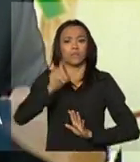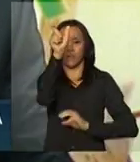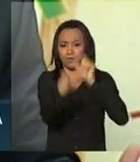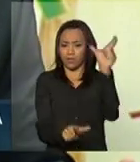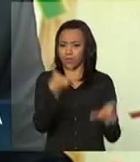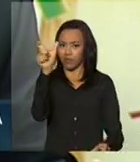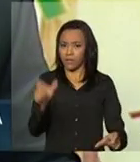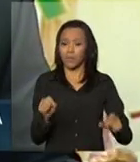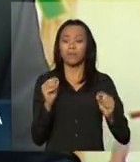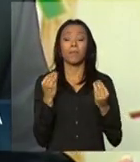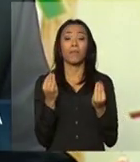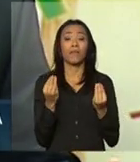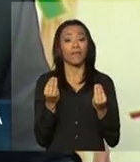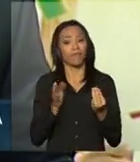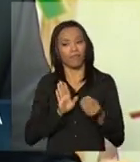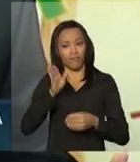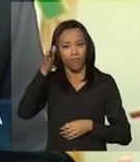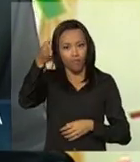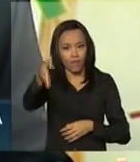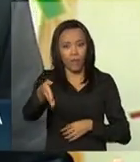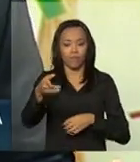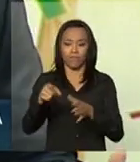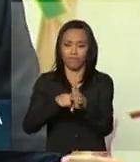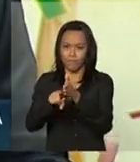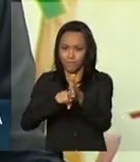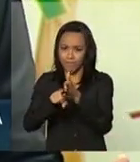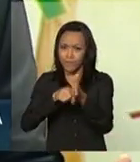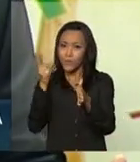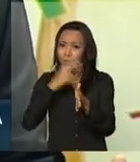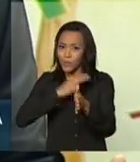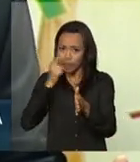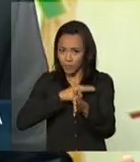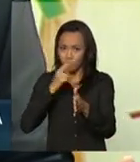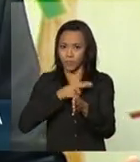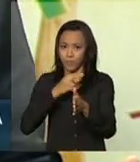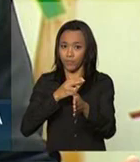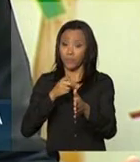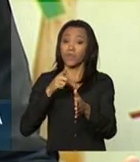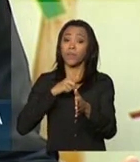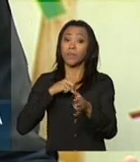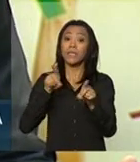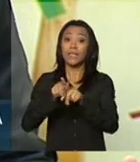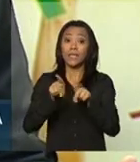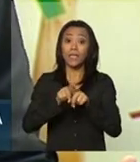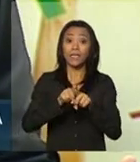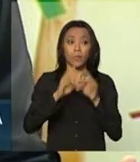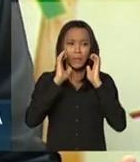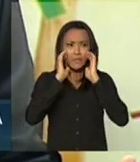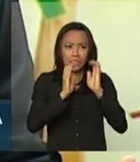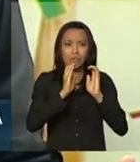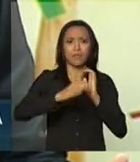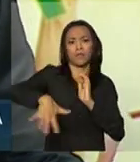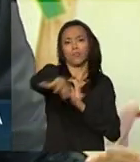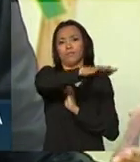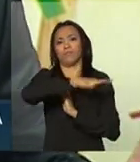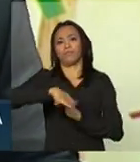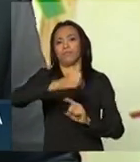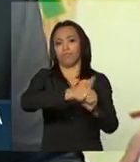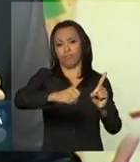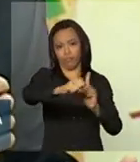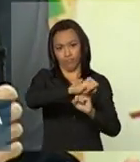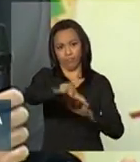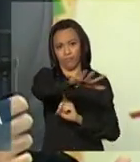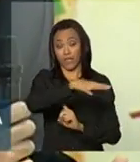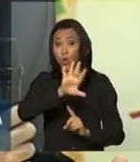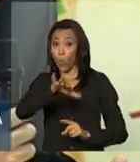que façam o exame, o teste rápido. E há uma dimensão coletiva. Todas as vezes que nós diagnosticamos